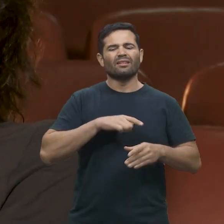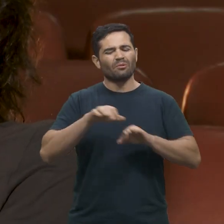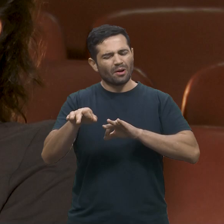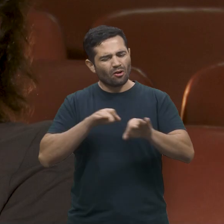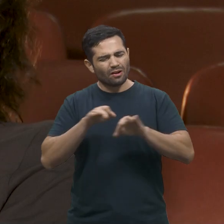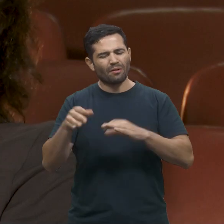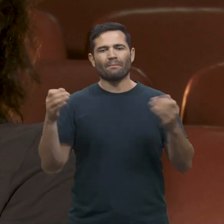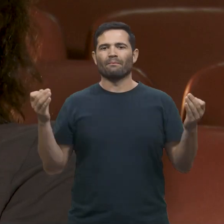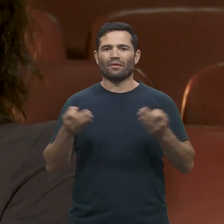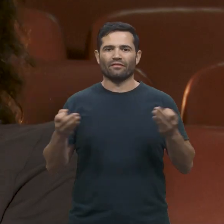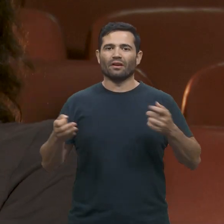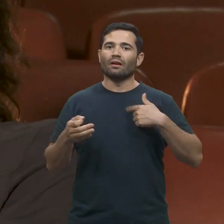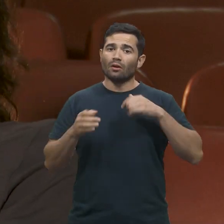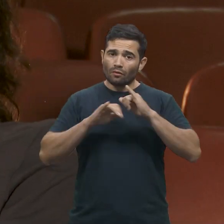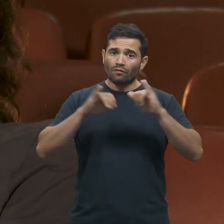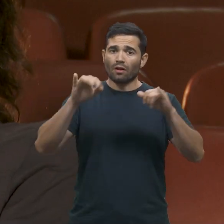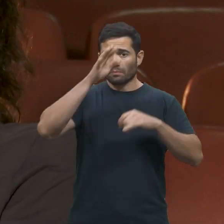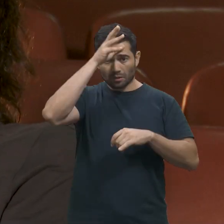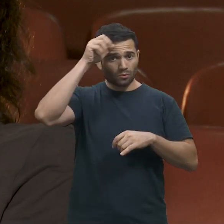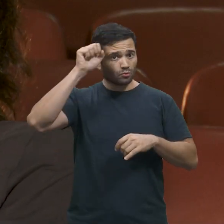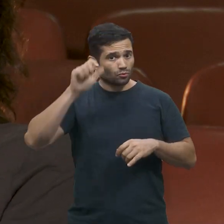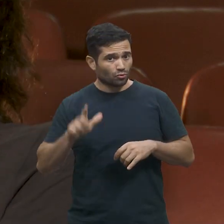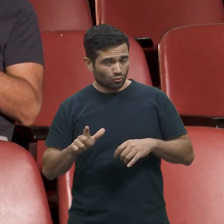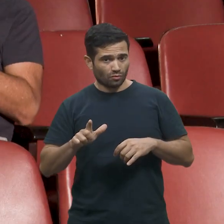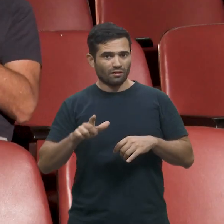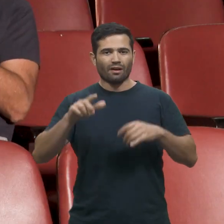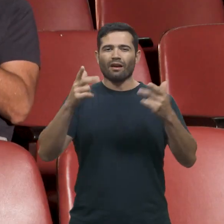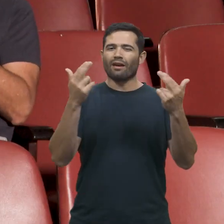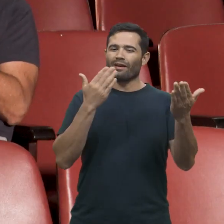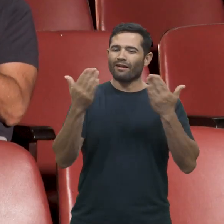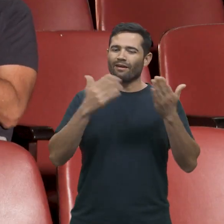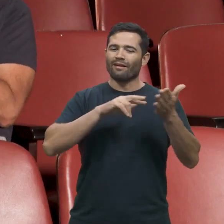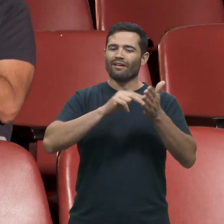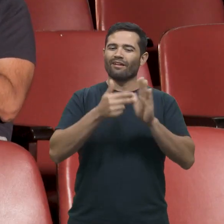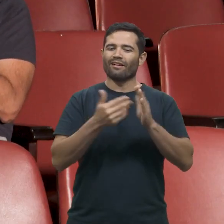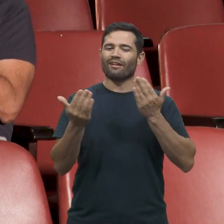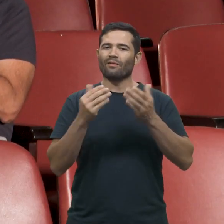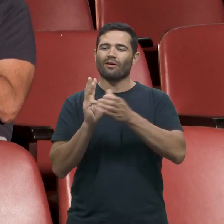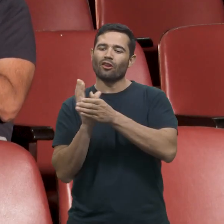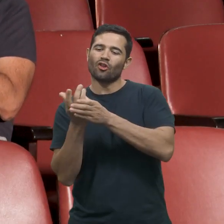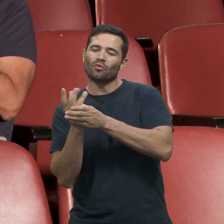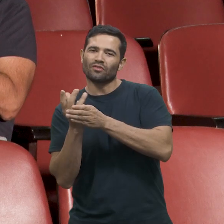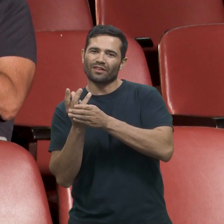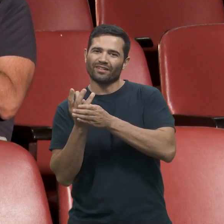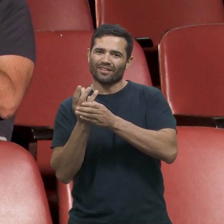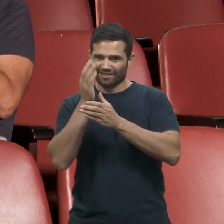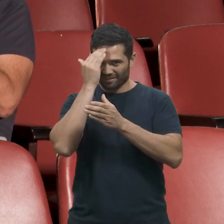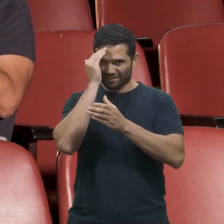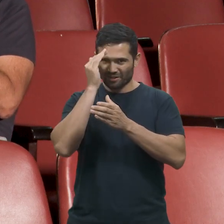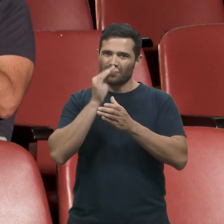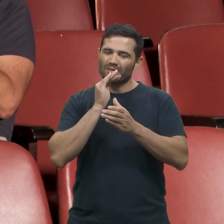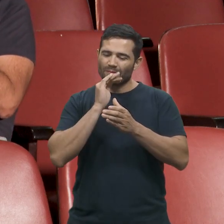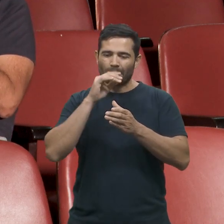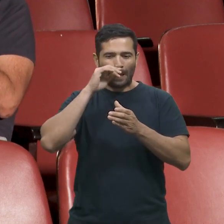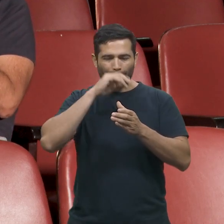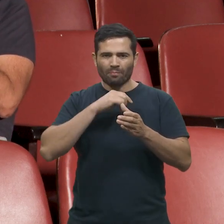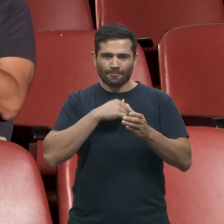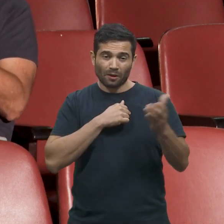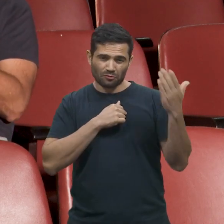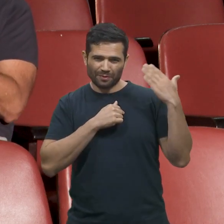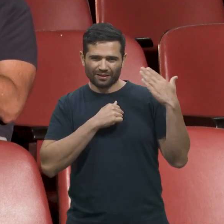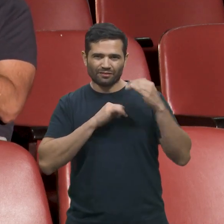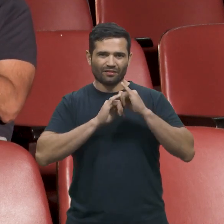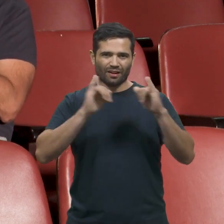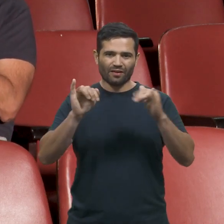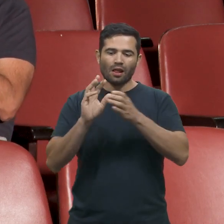tem uma produção incrível. Eu falo que o Mato Grosso do Sul é um liquidificador. Eu dizia